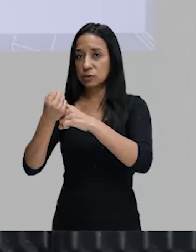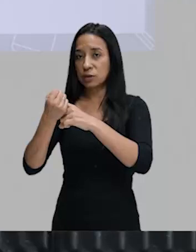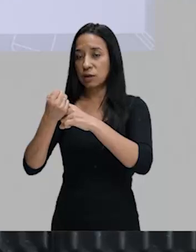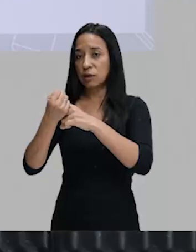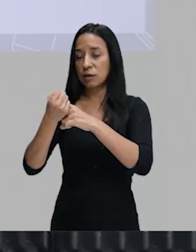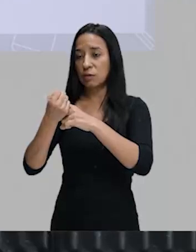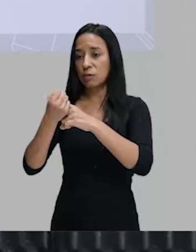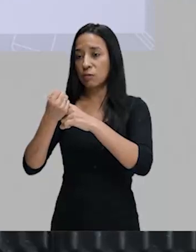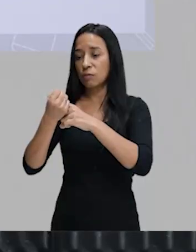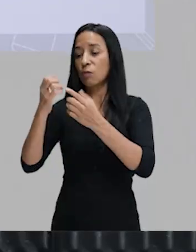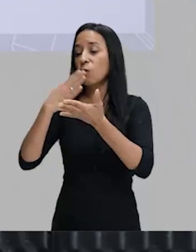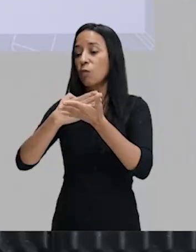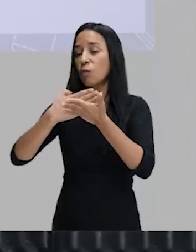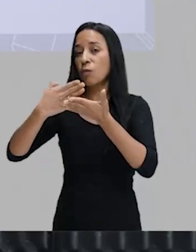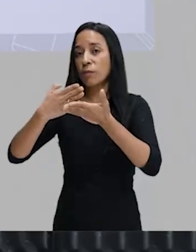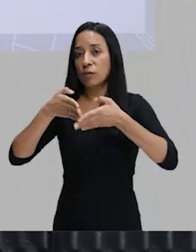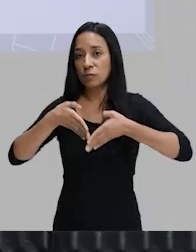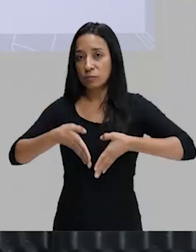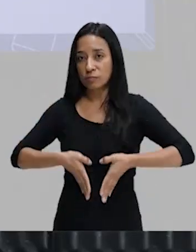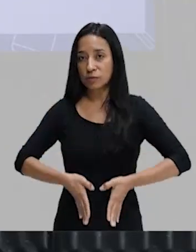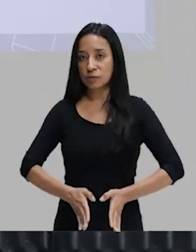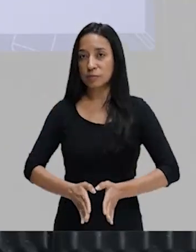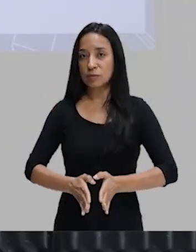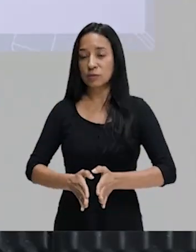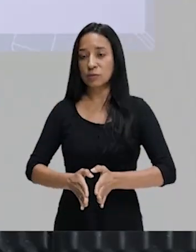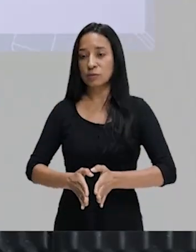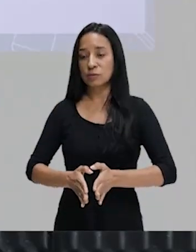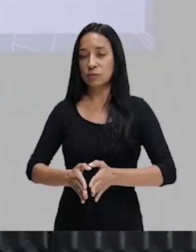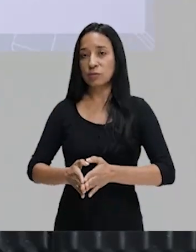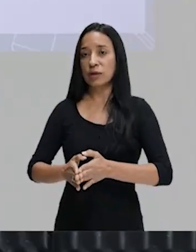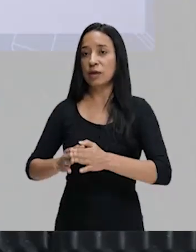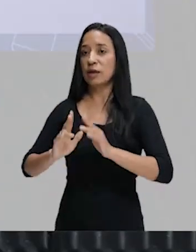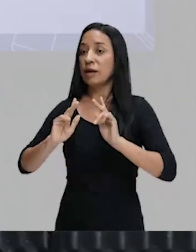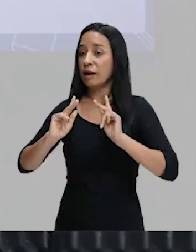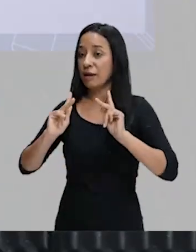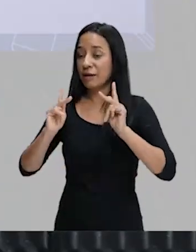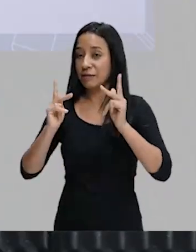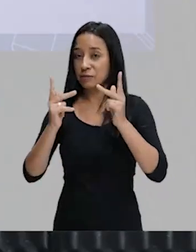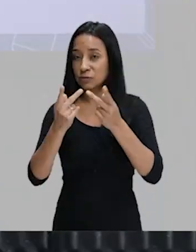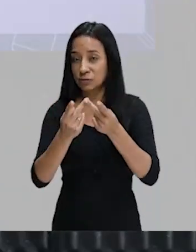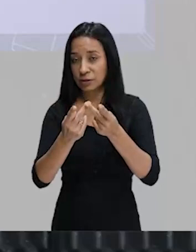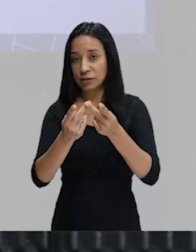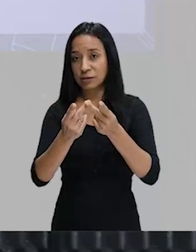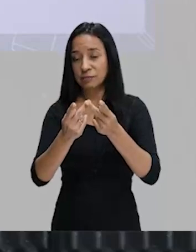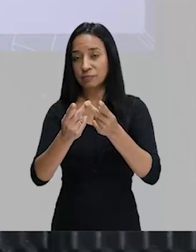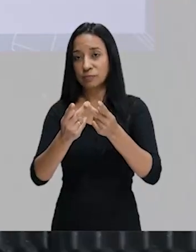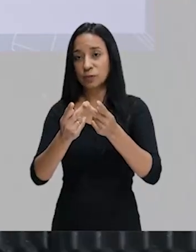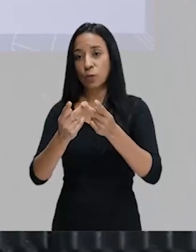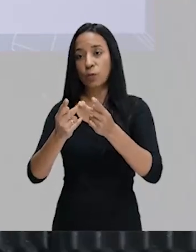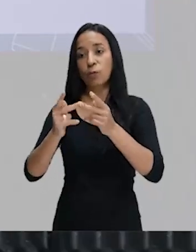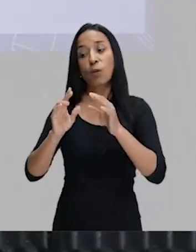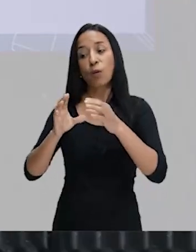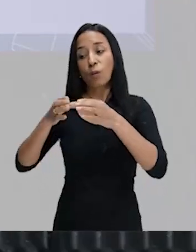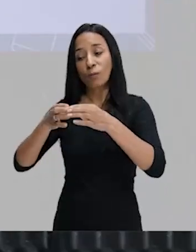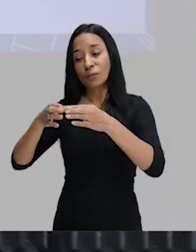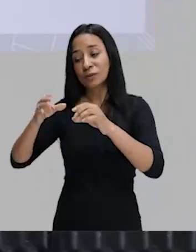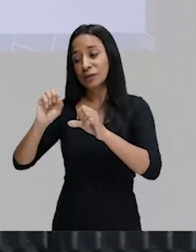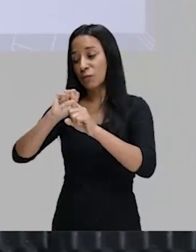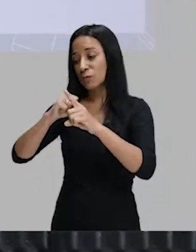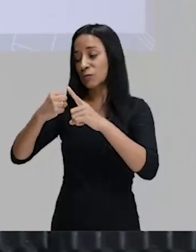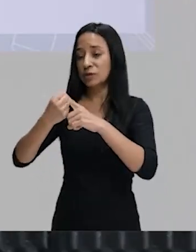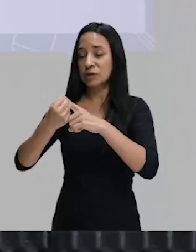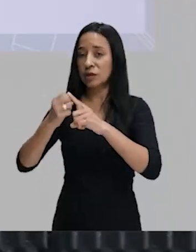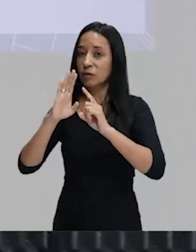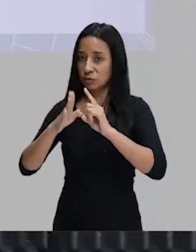determinada desde o seu nascimento. Ela é hereditária. Ela vem ali com a ocupação social já